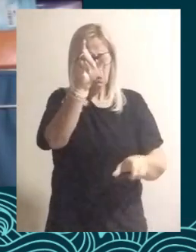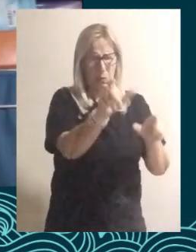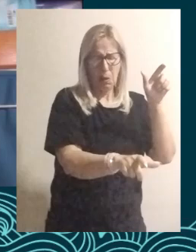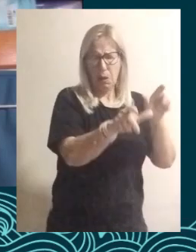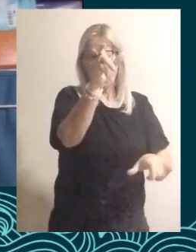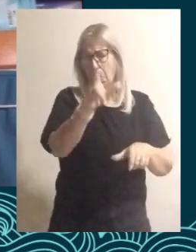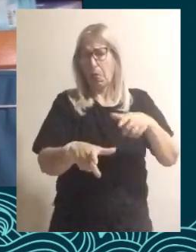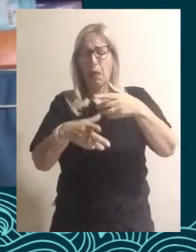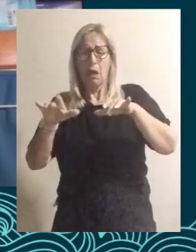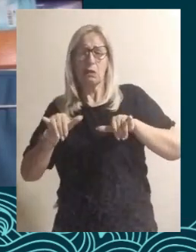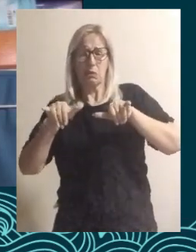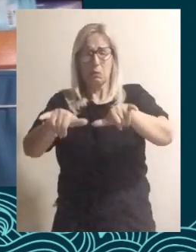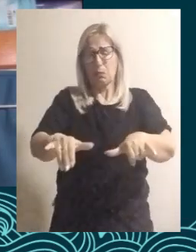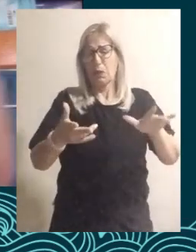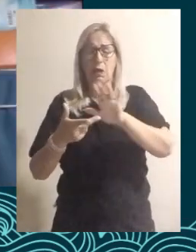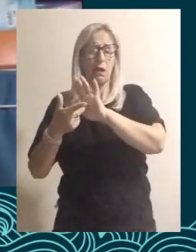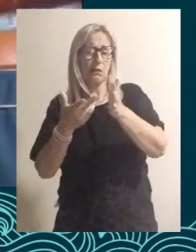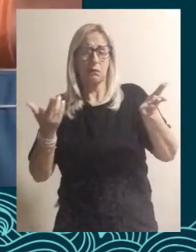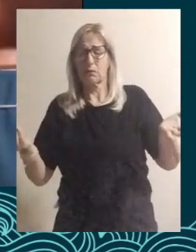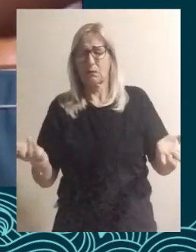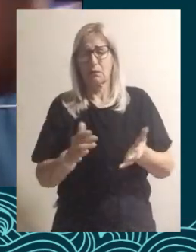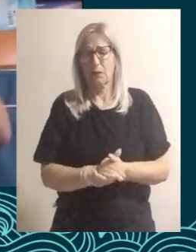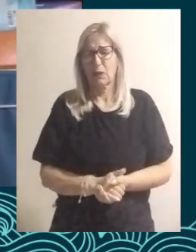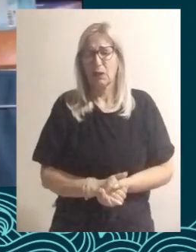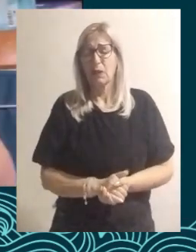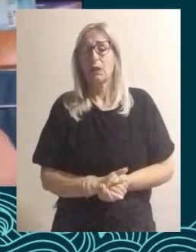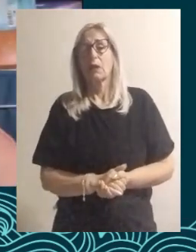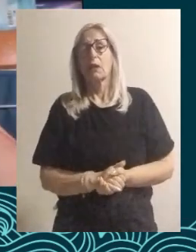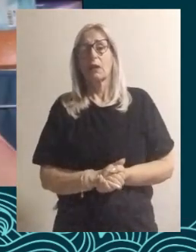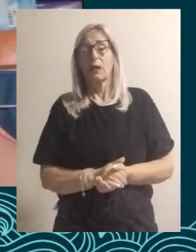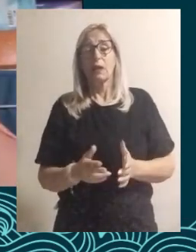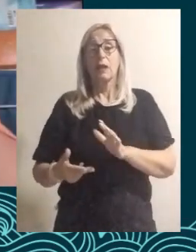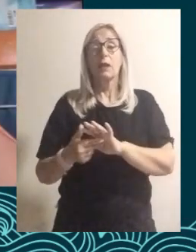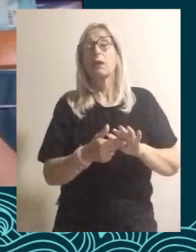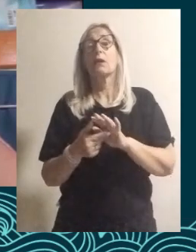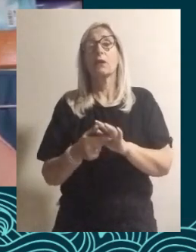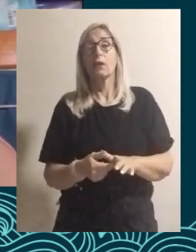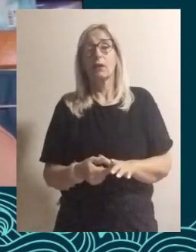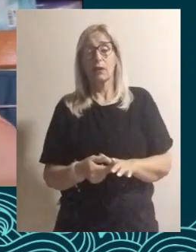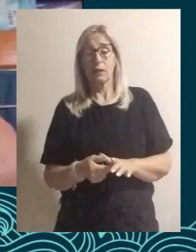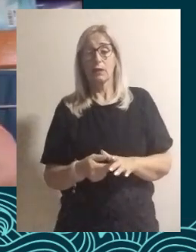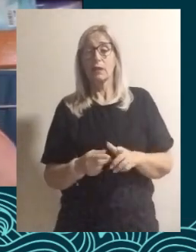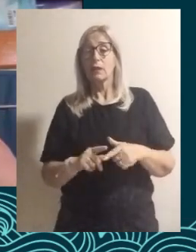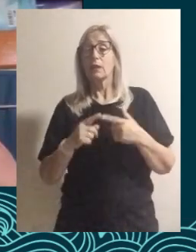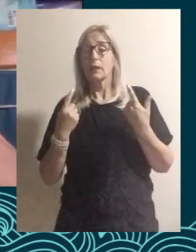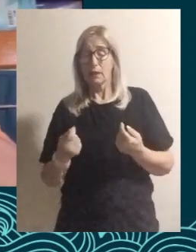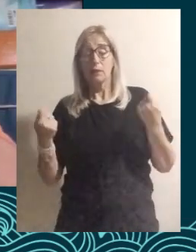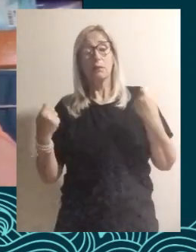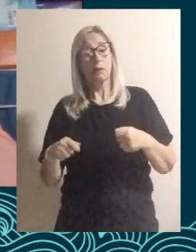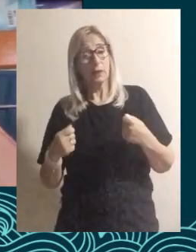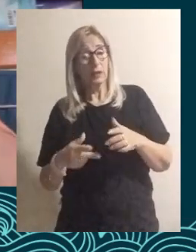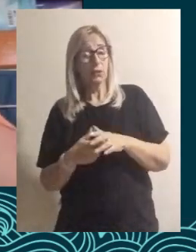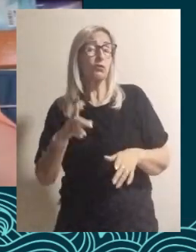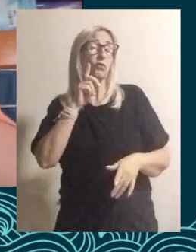outra pessoa para o supermercado a gente se desloca muito, e são